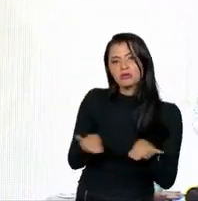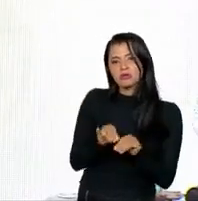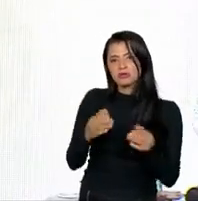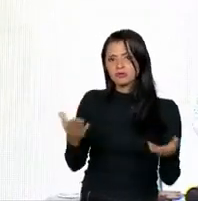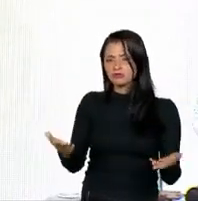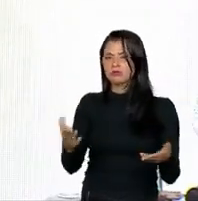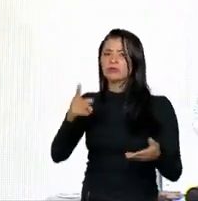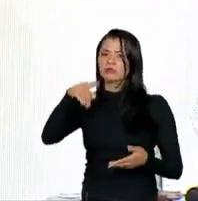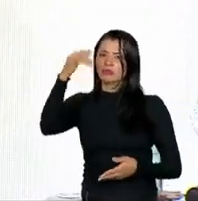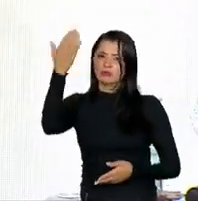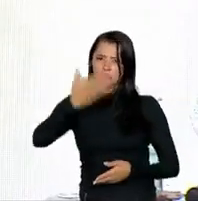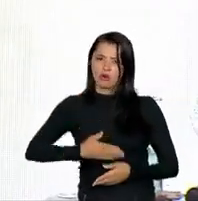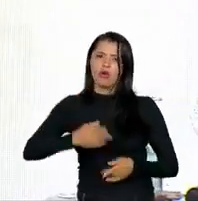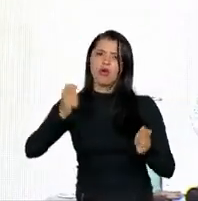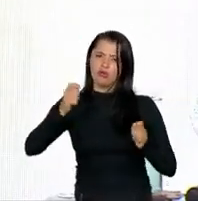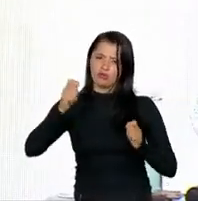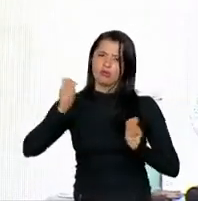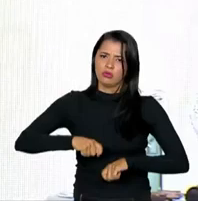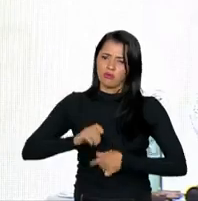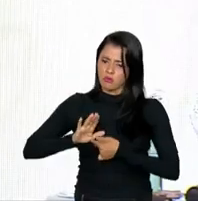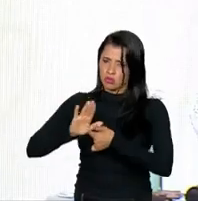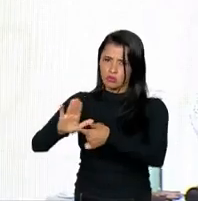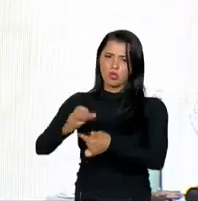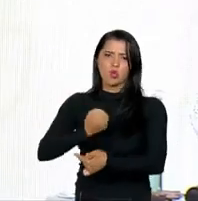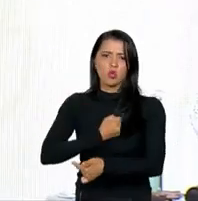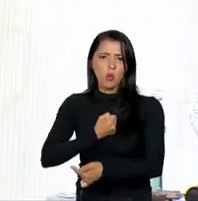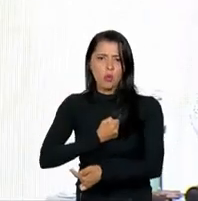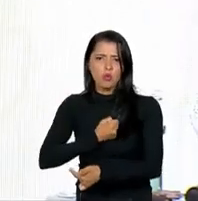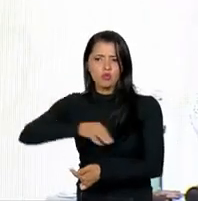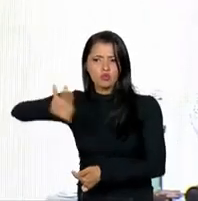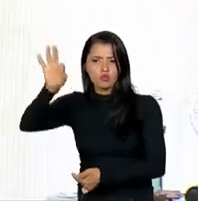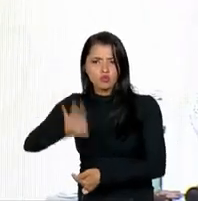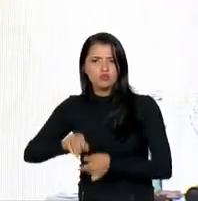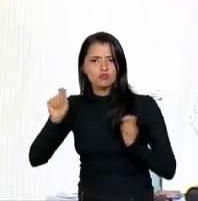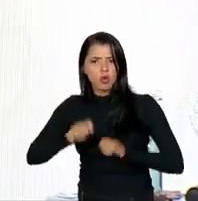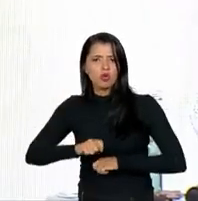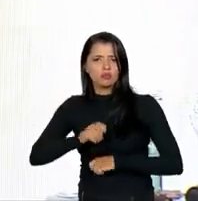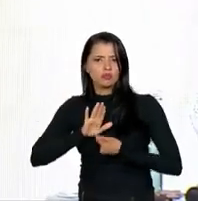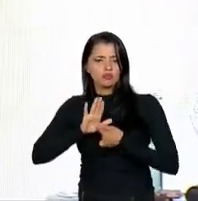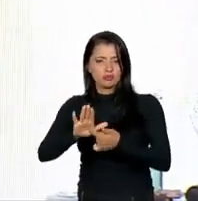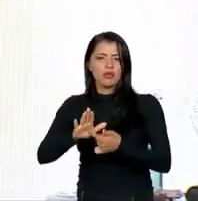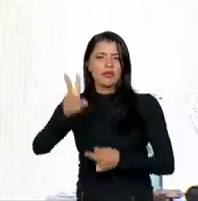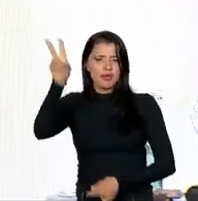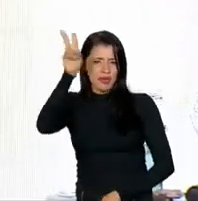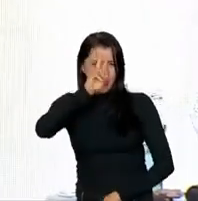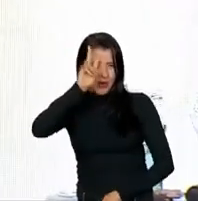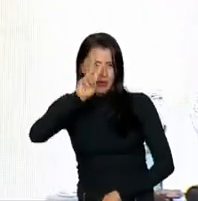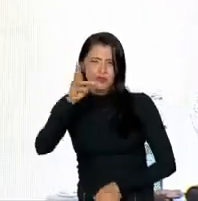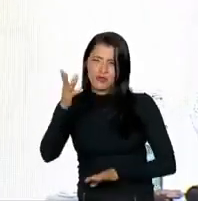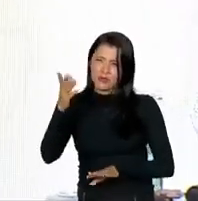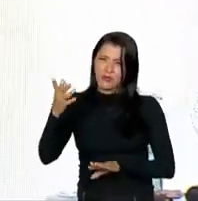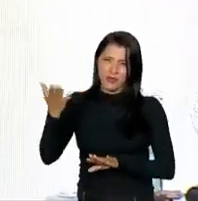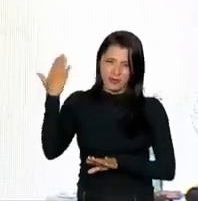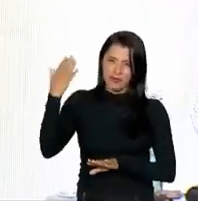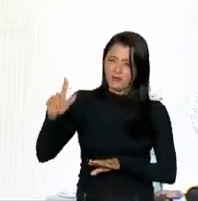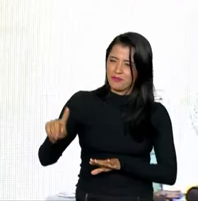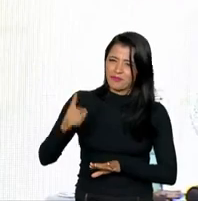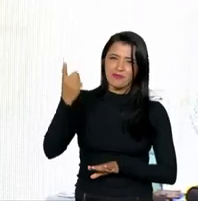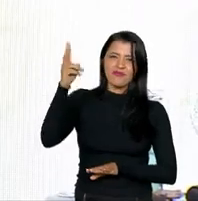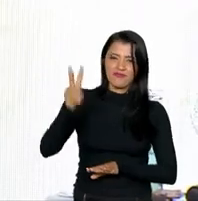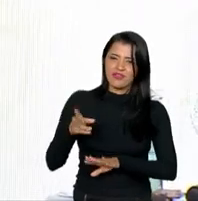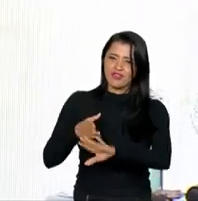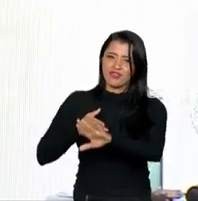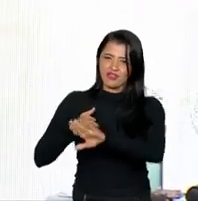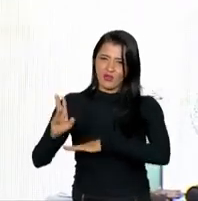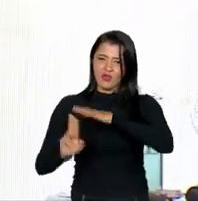pode comprovar com dados. Eu me lembro perfeitamente a primeira vez que a gente chegou na UERJ